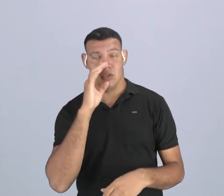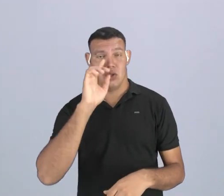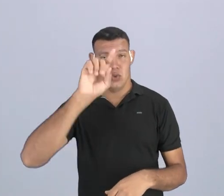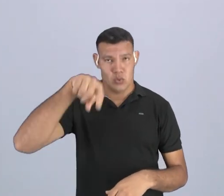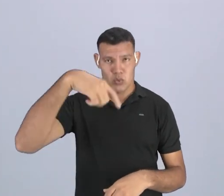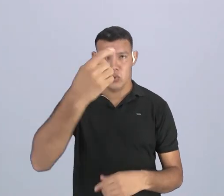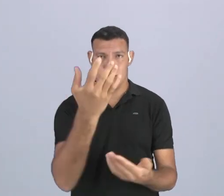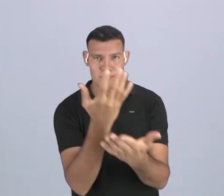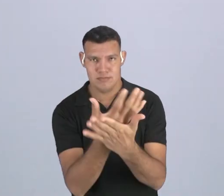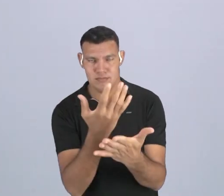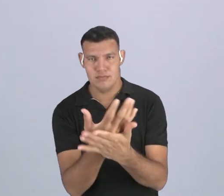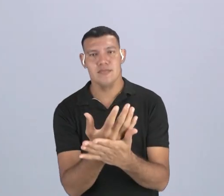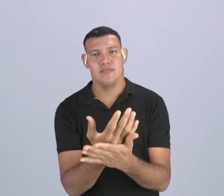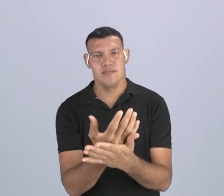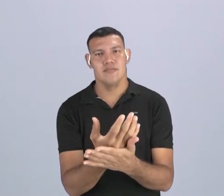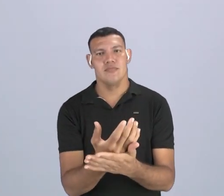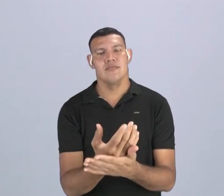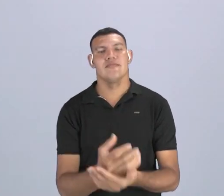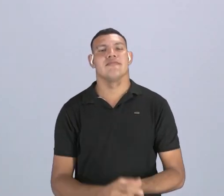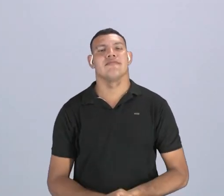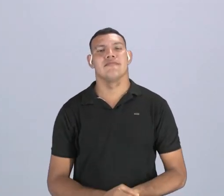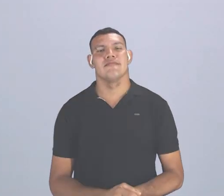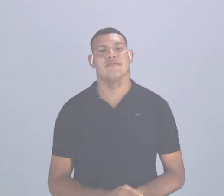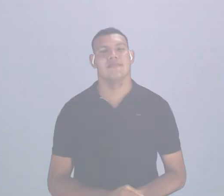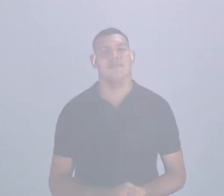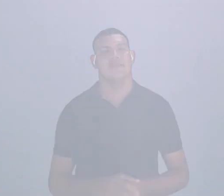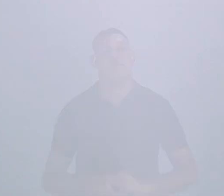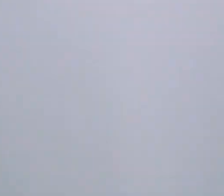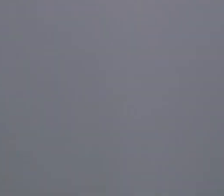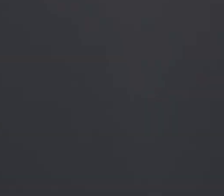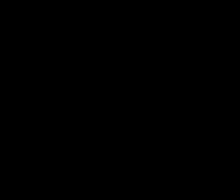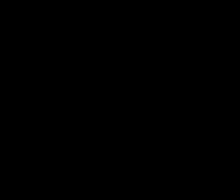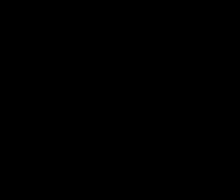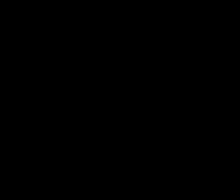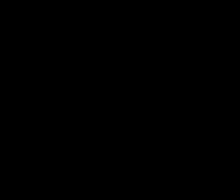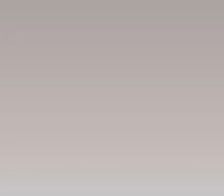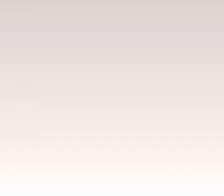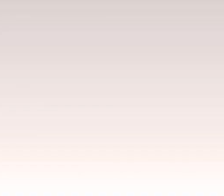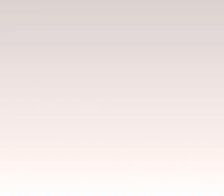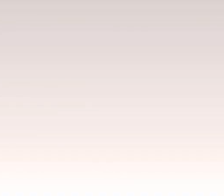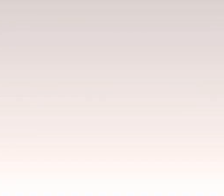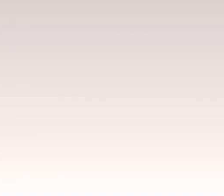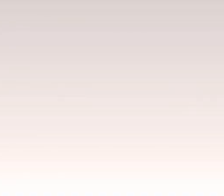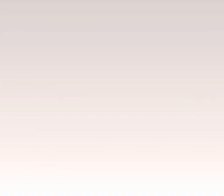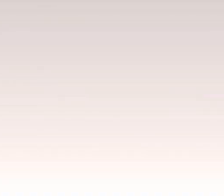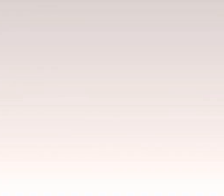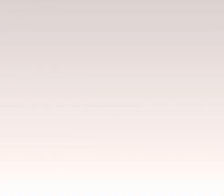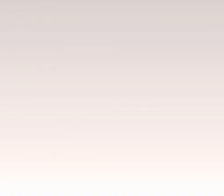Bom estudo e bom final de ano letivo para você. Até mais!